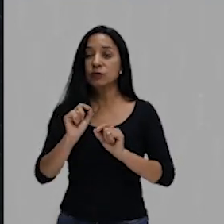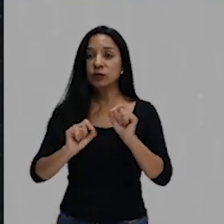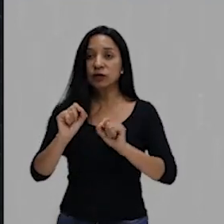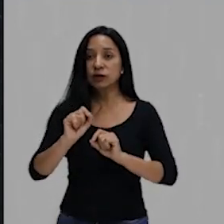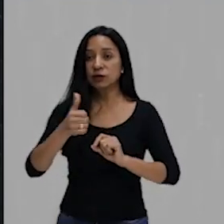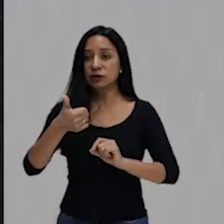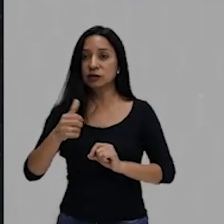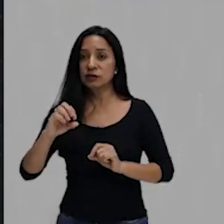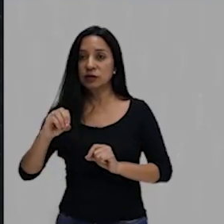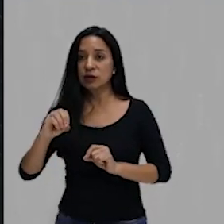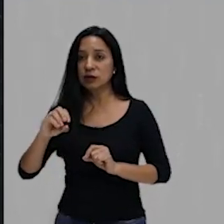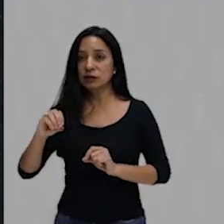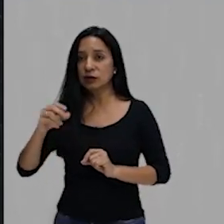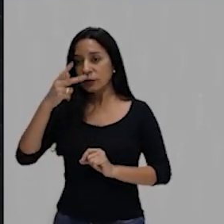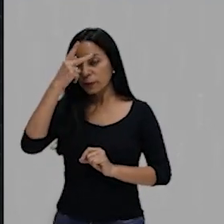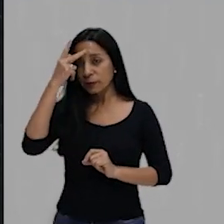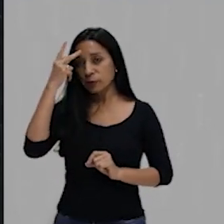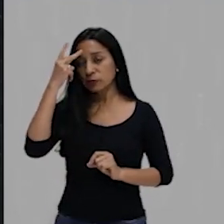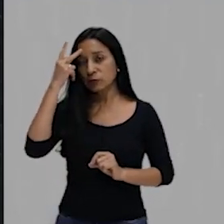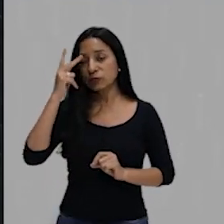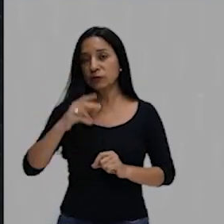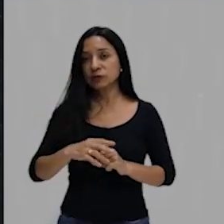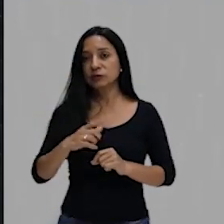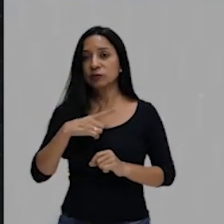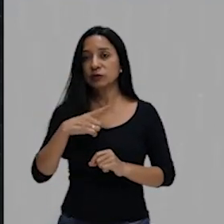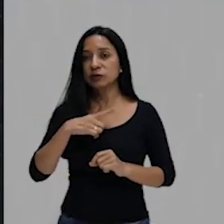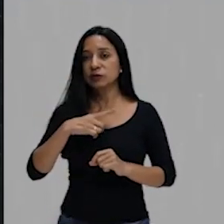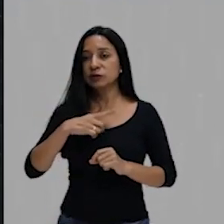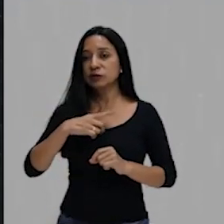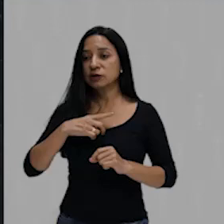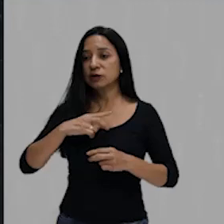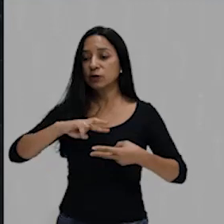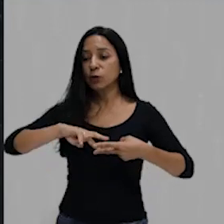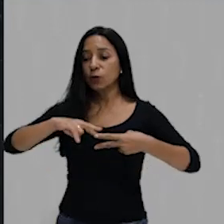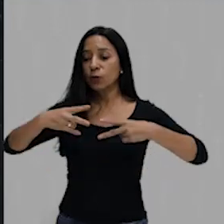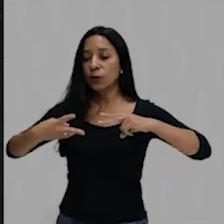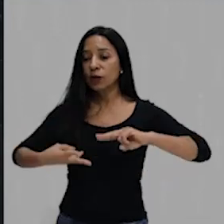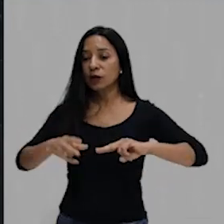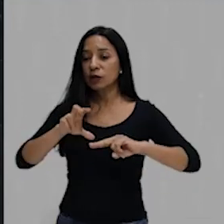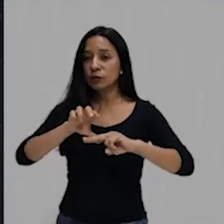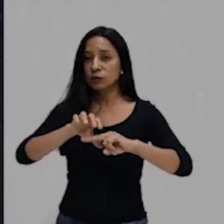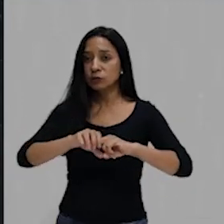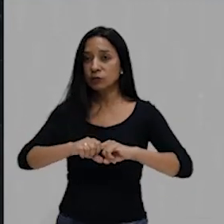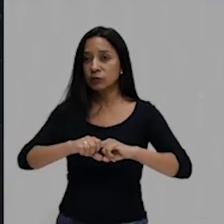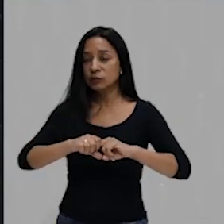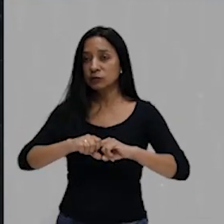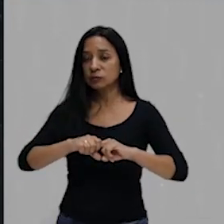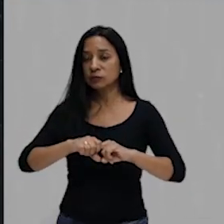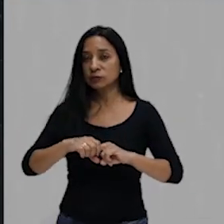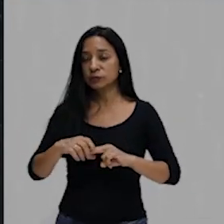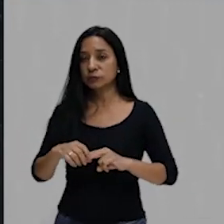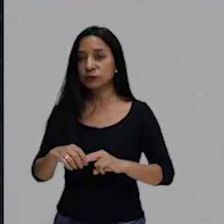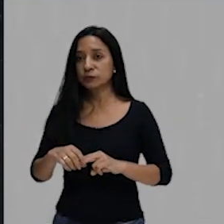100 pessoas que têm um alelo dominante da